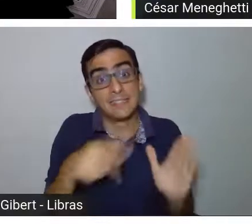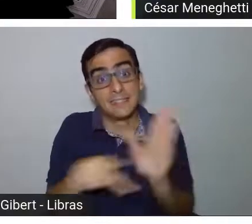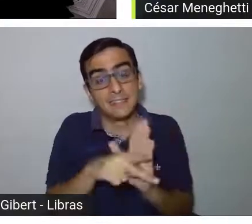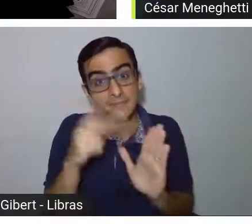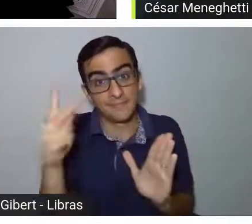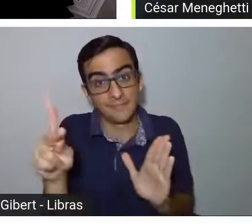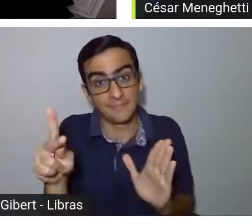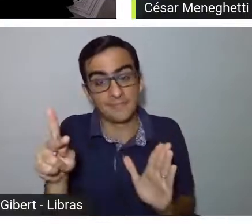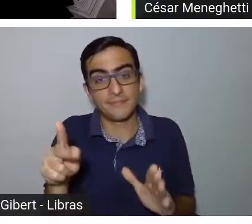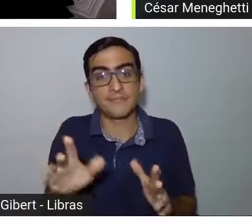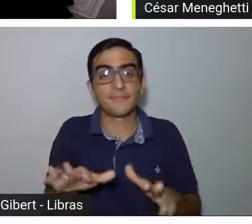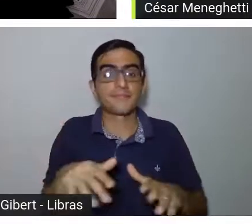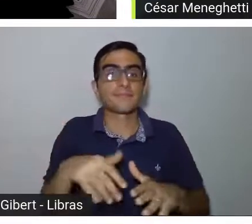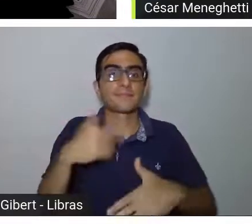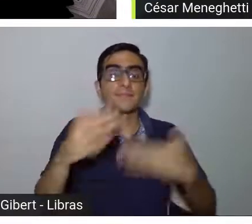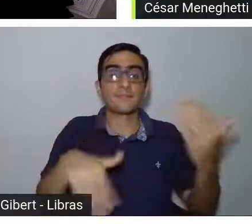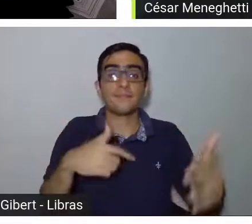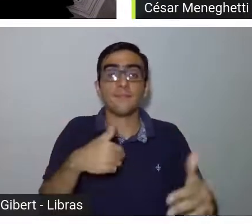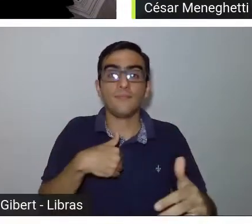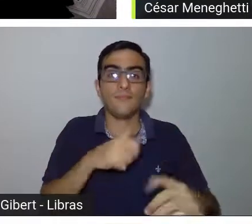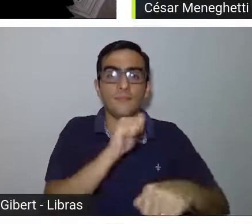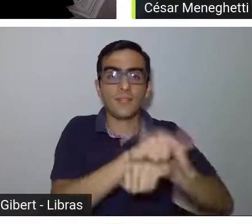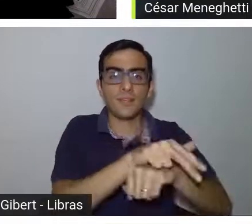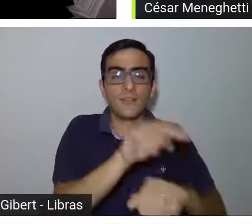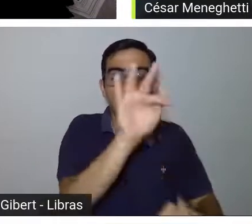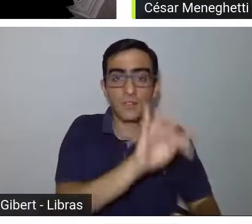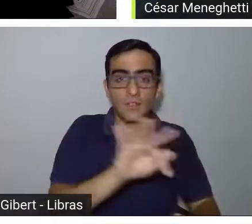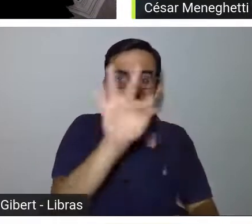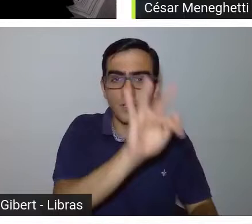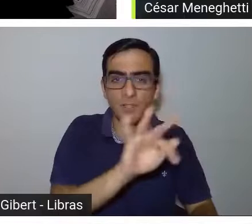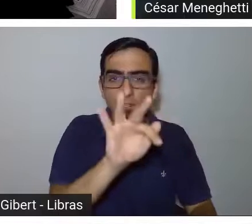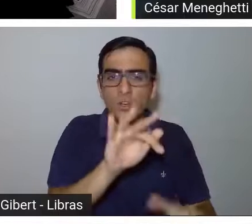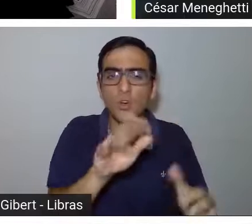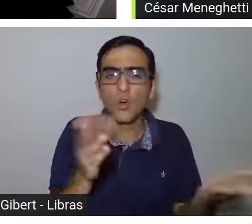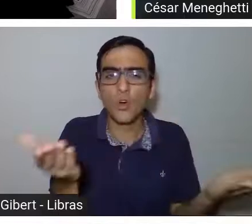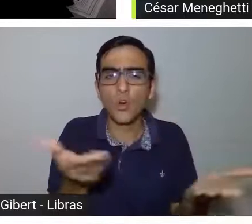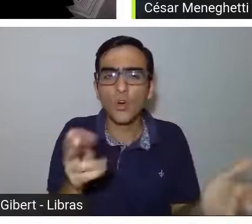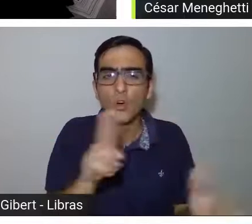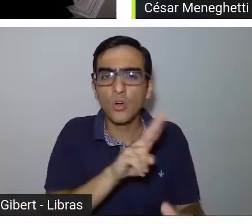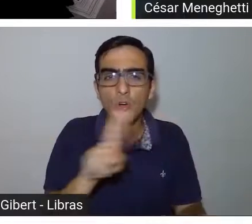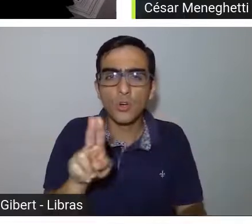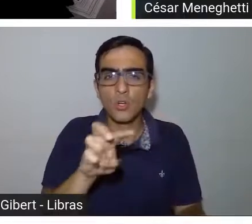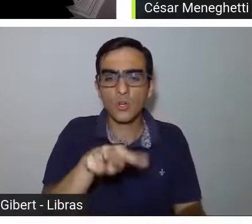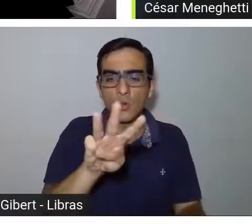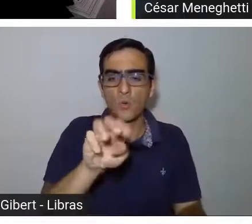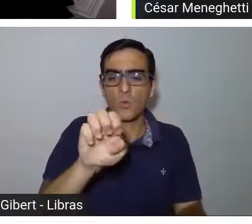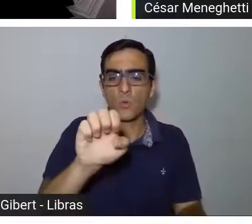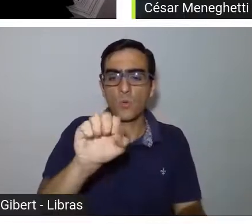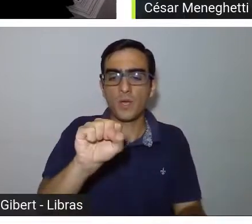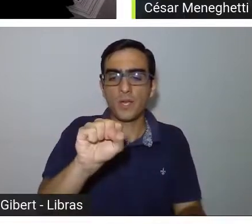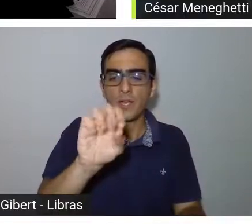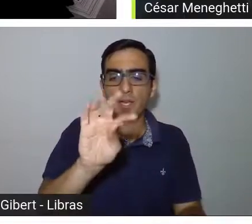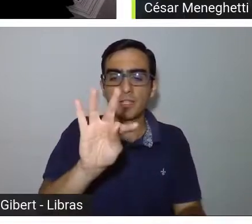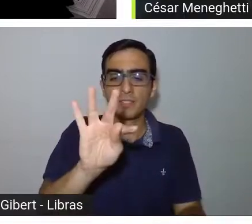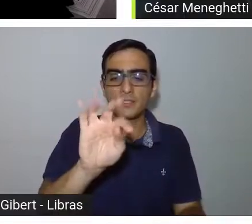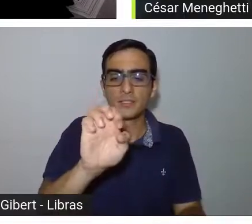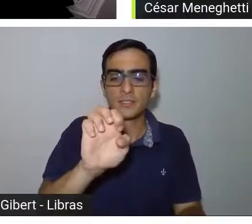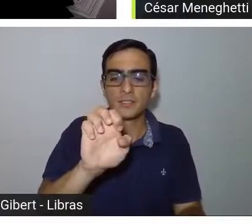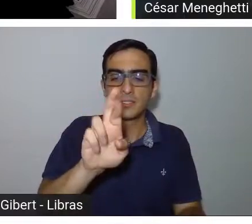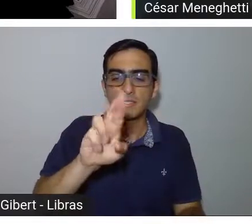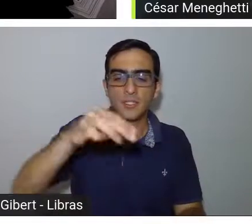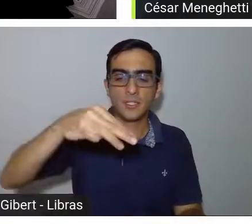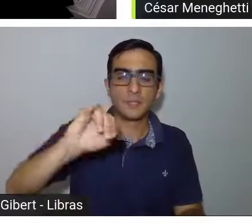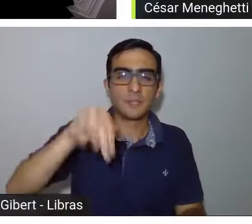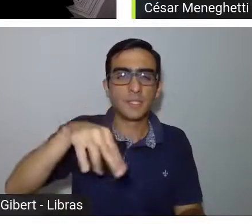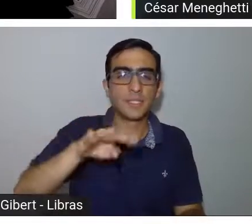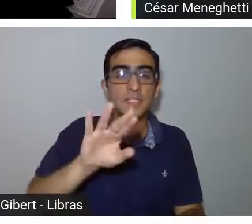fazendo uma outra faculdade, a University, hoje se chama Westminster University, que é na frente da Whitechapel